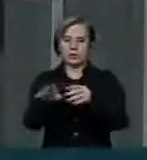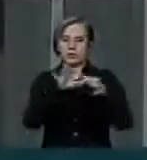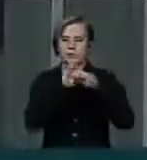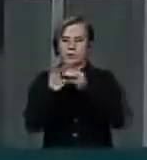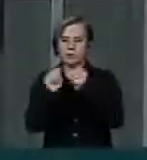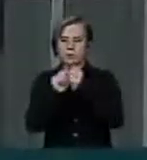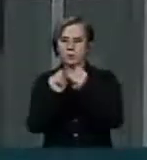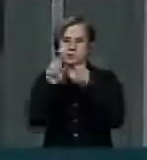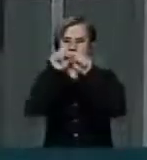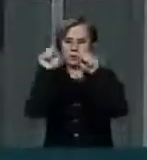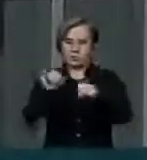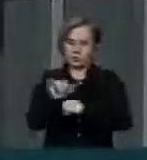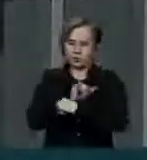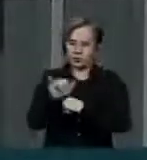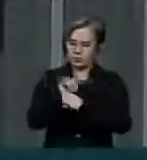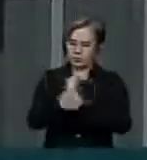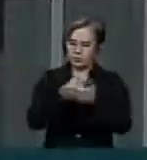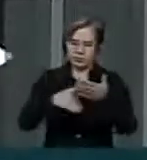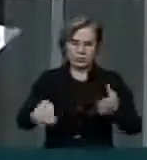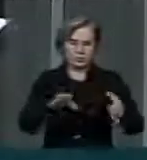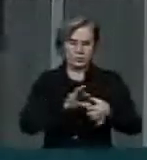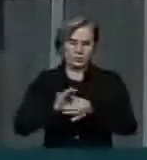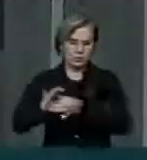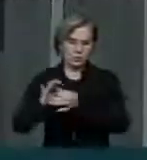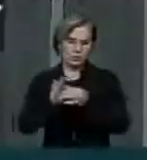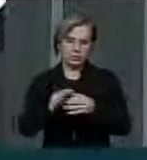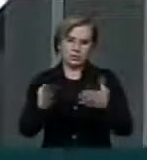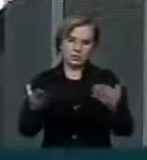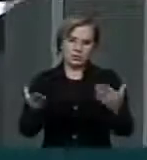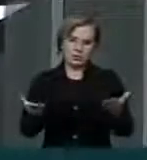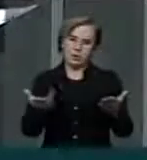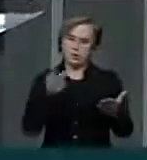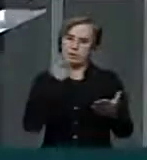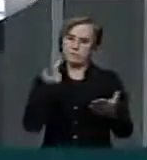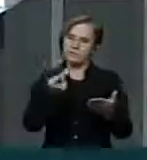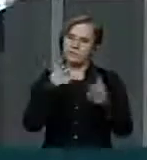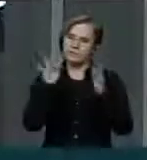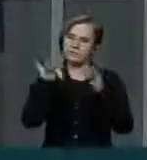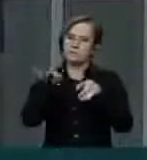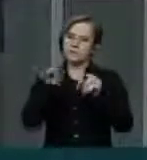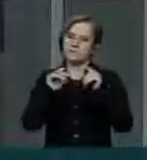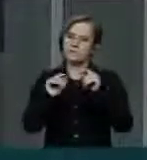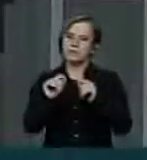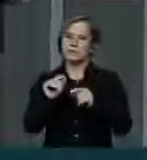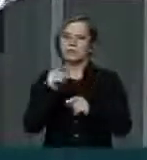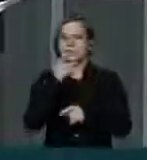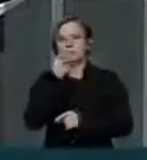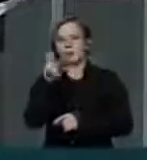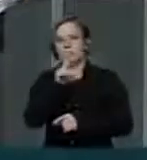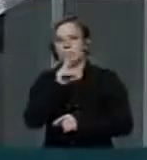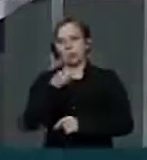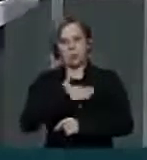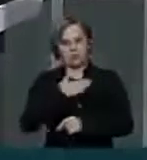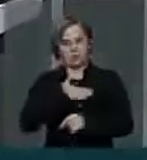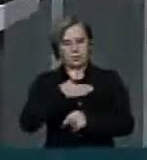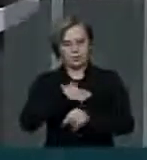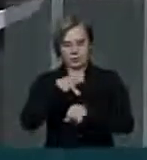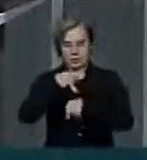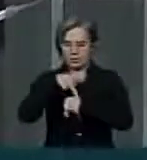estrutural. Então, era isso que eu queria dizer para vocês e queria terminar um pouco com o nome da minha tese que eu